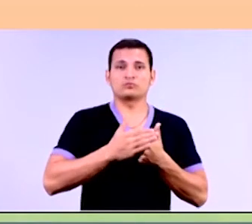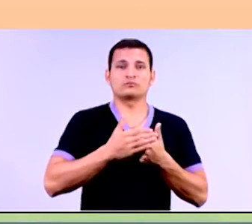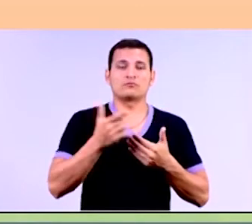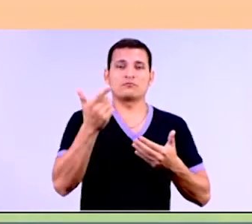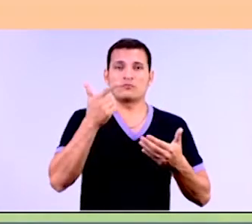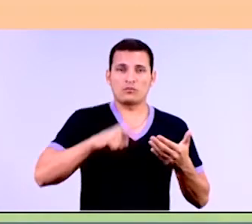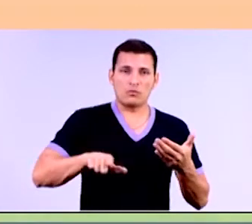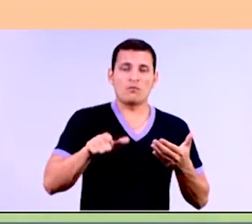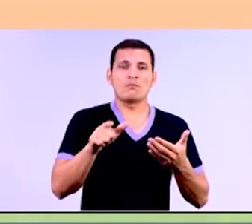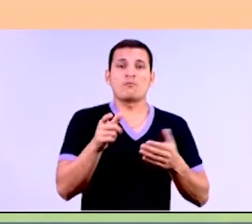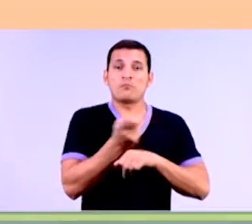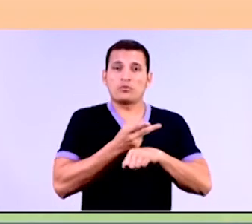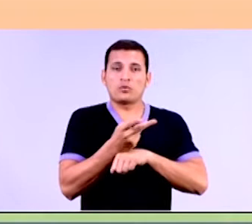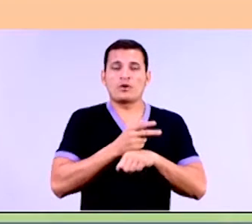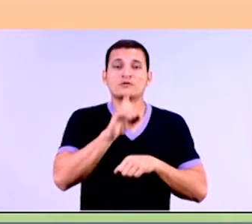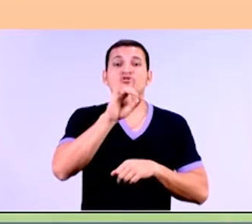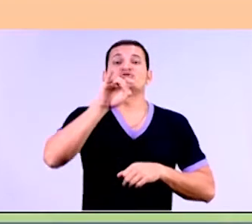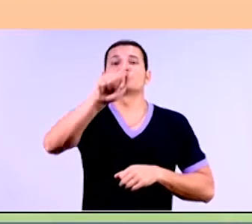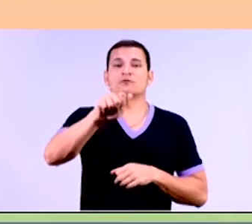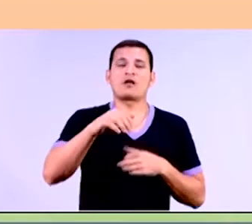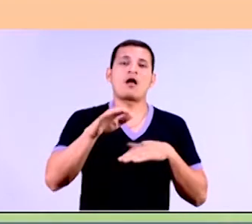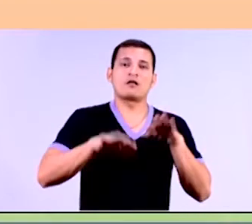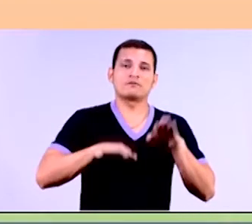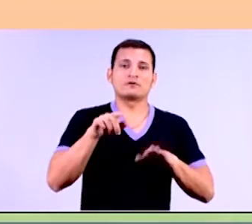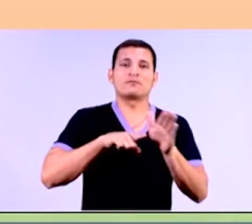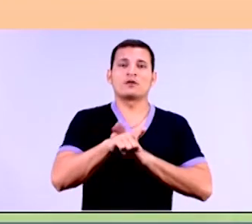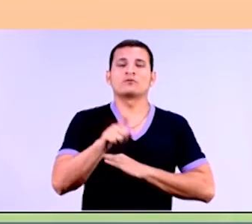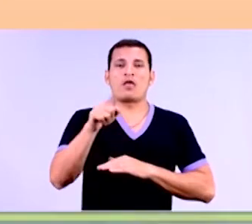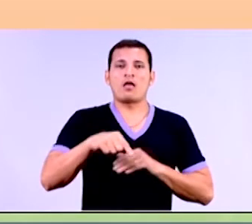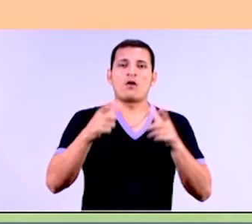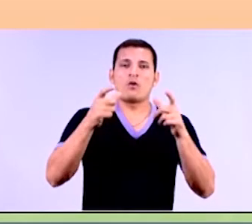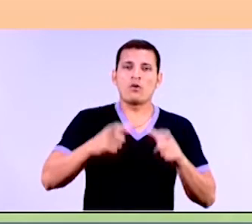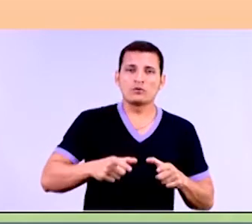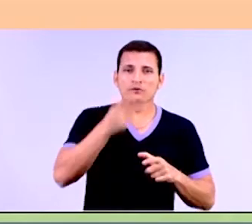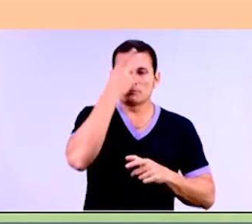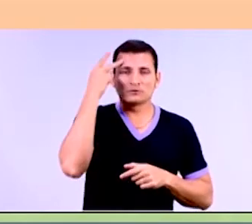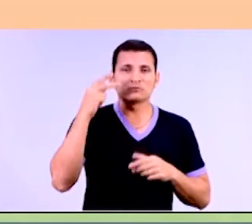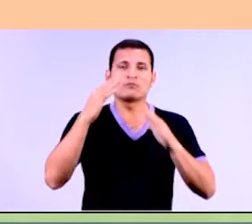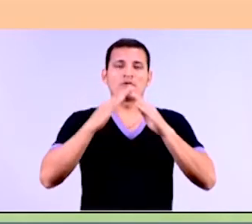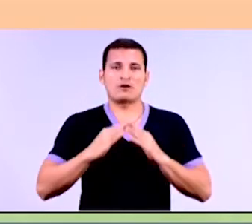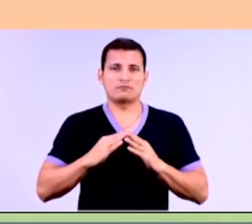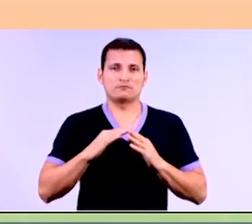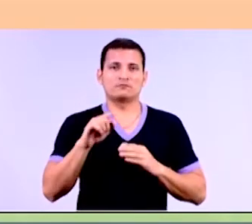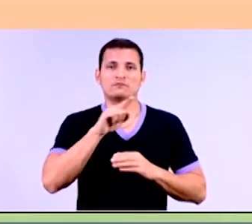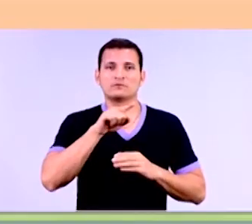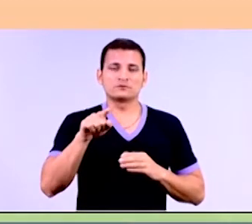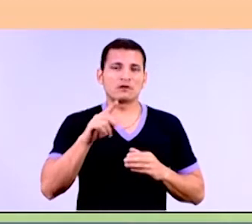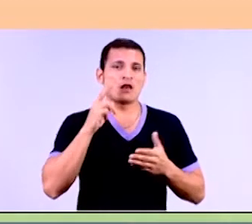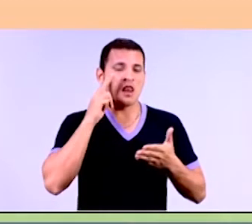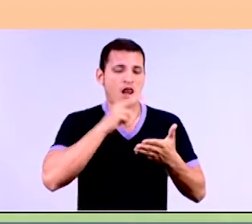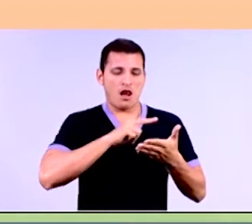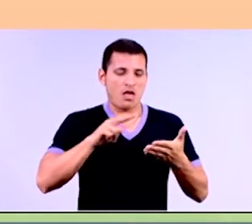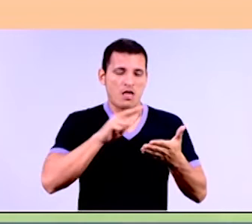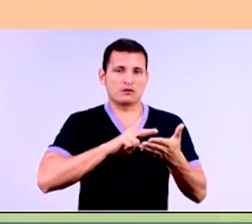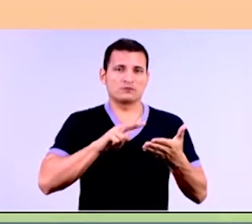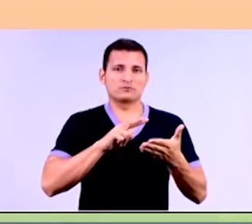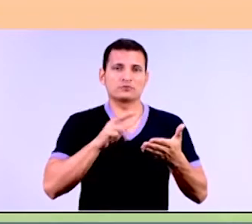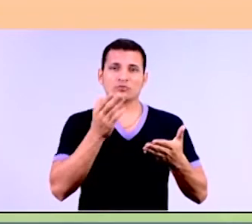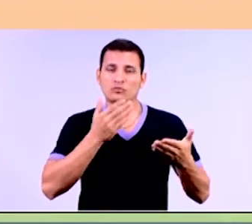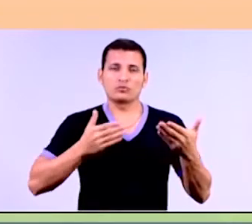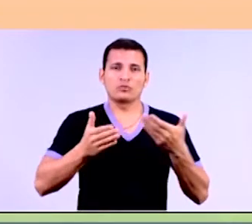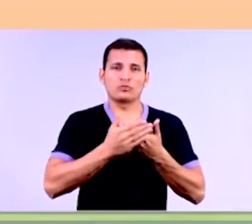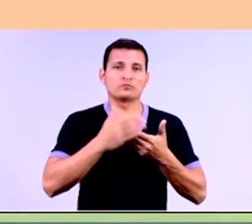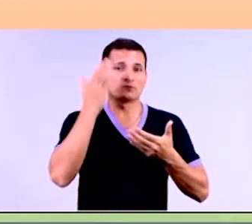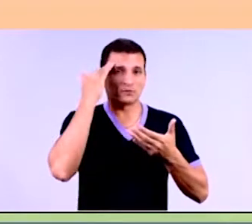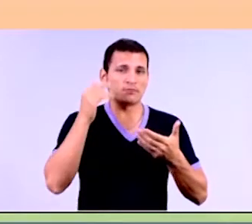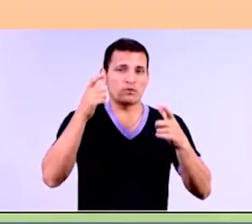procurar uma data. Às vezes a pergunta é onde a pessoa morava. Você não vai ler o texto todinho para saber aonde a